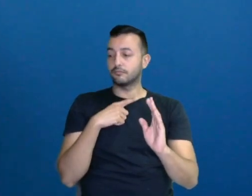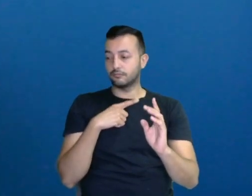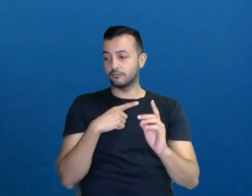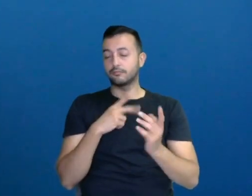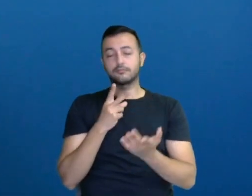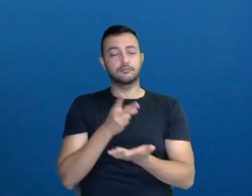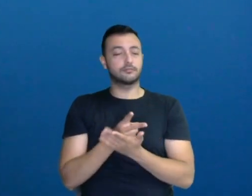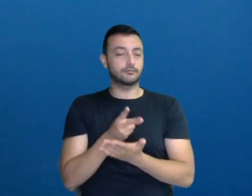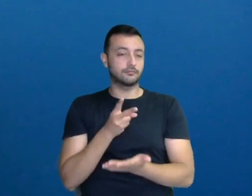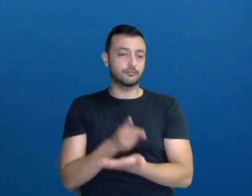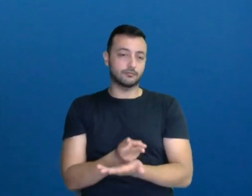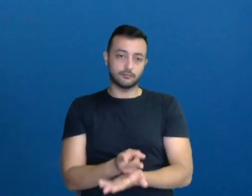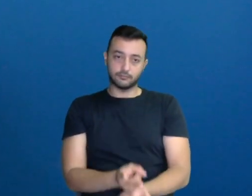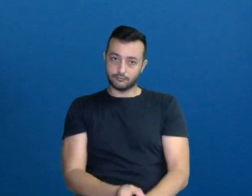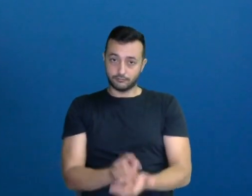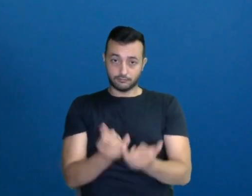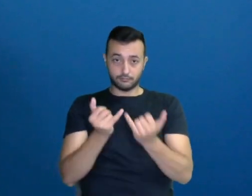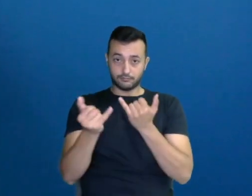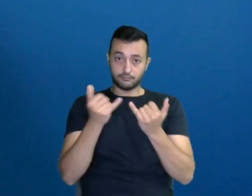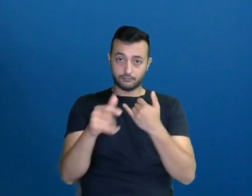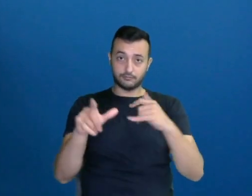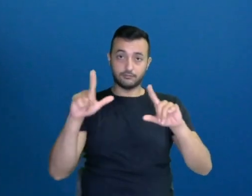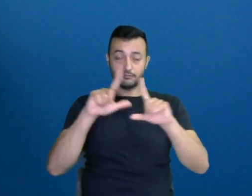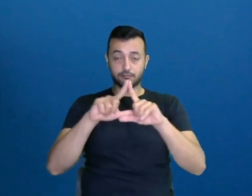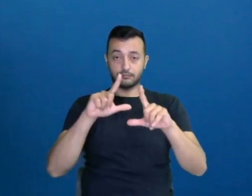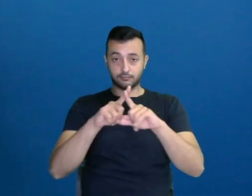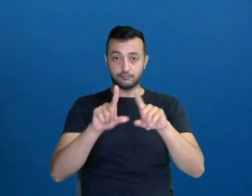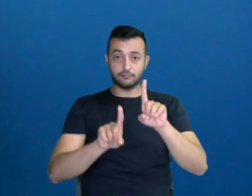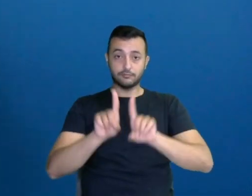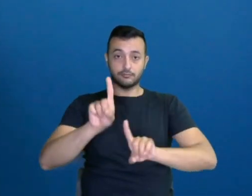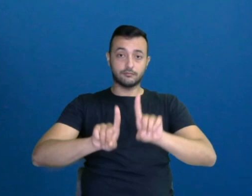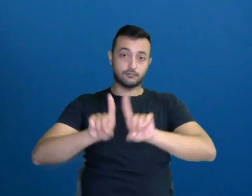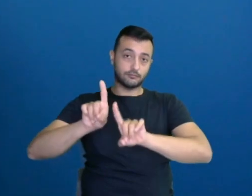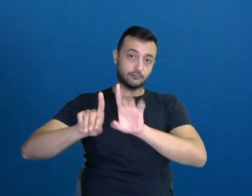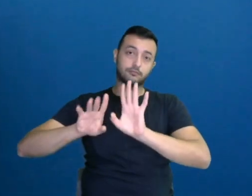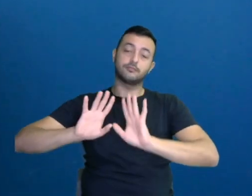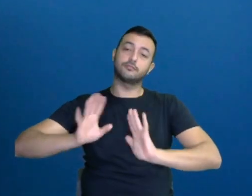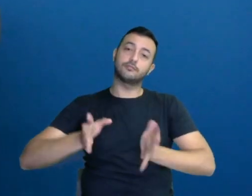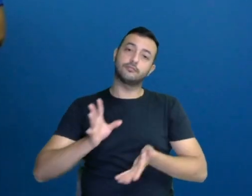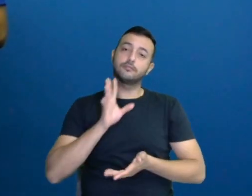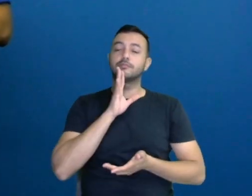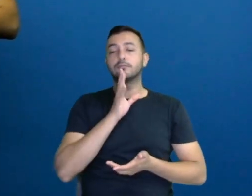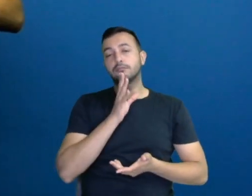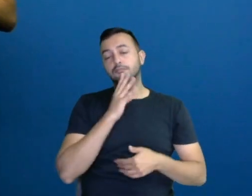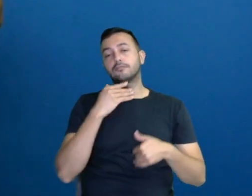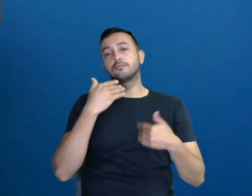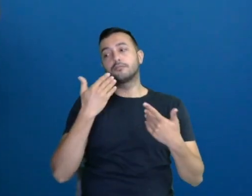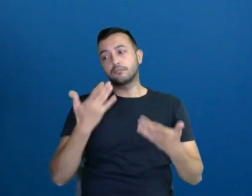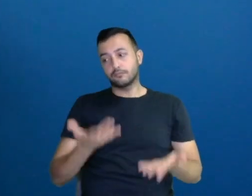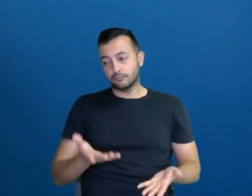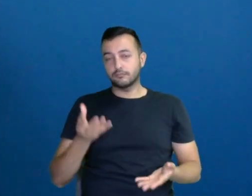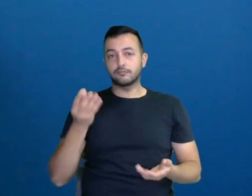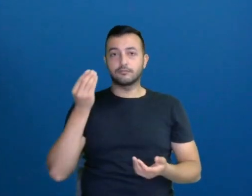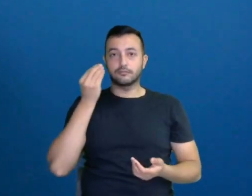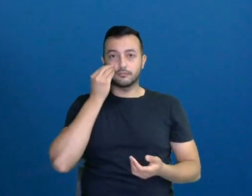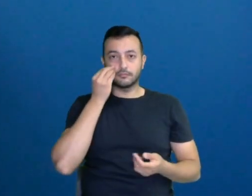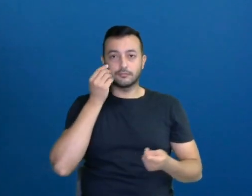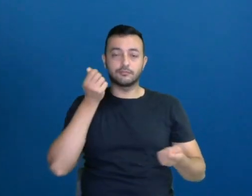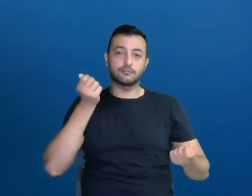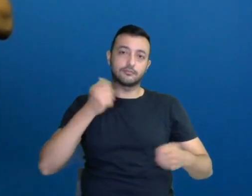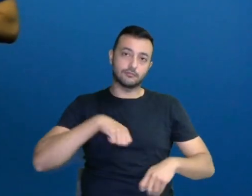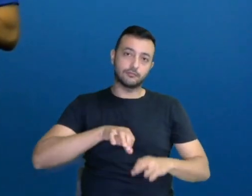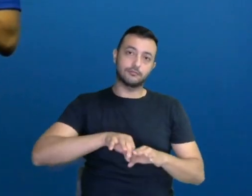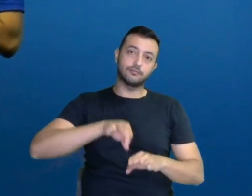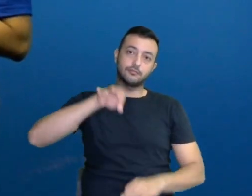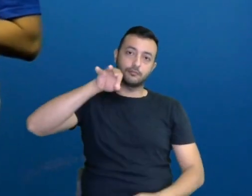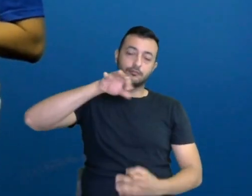usando semelhança de triângulos e o conceito de proporcionalidade que ele já conhecia da época, ele conseguiu medir a altura